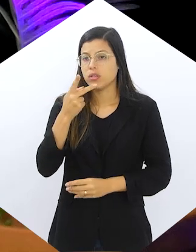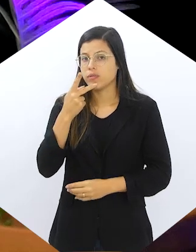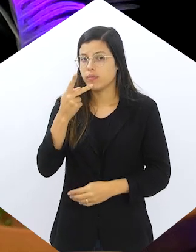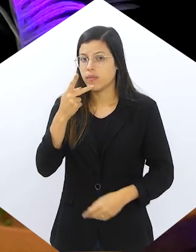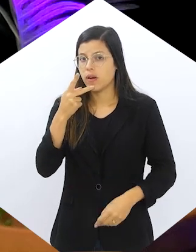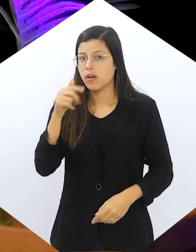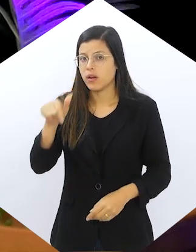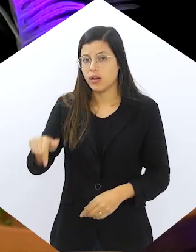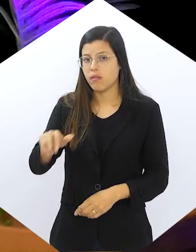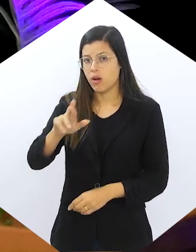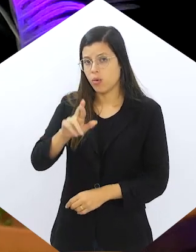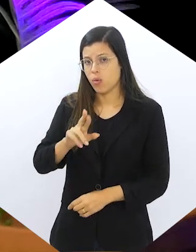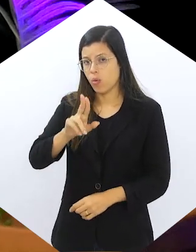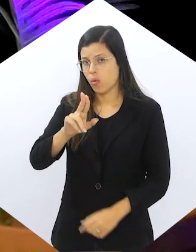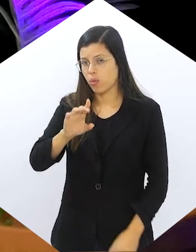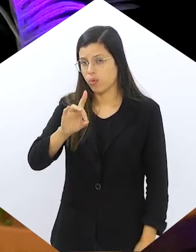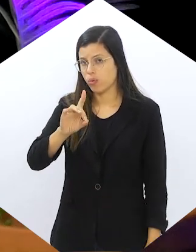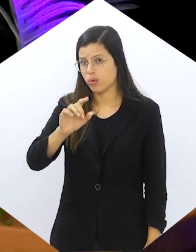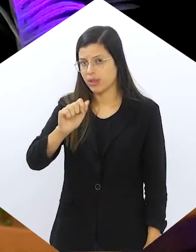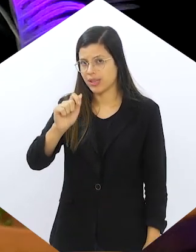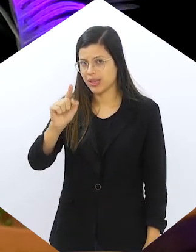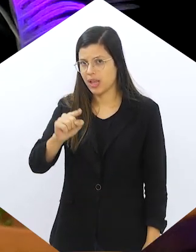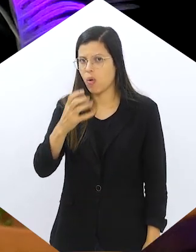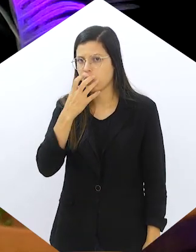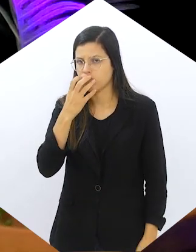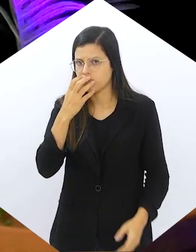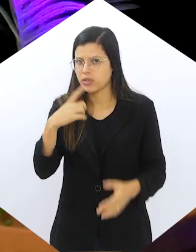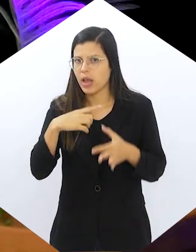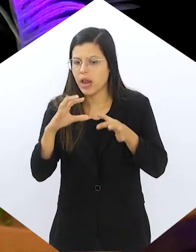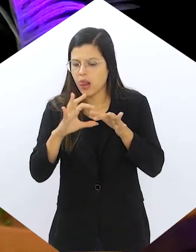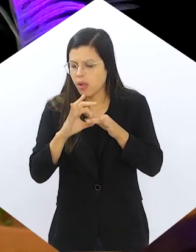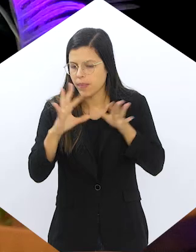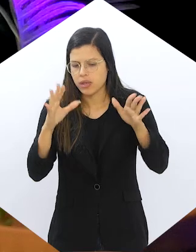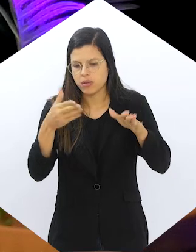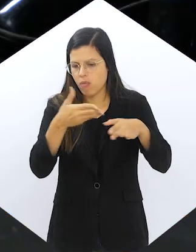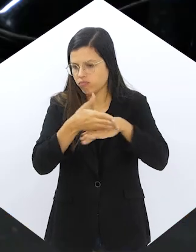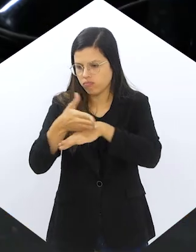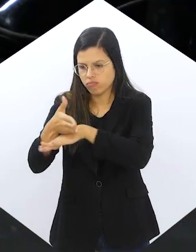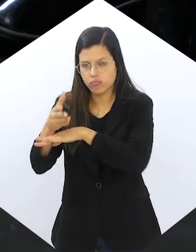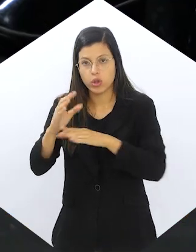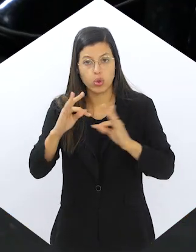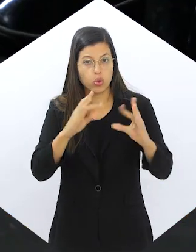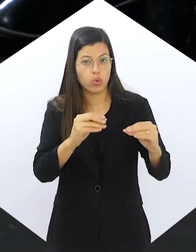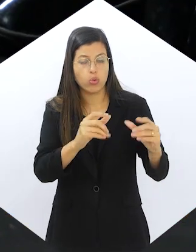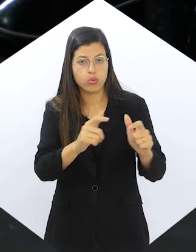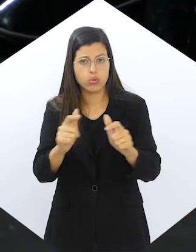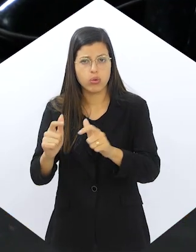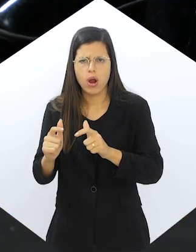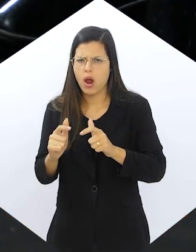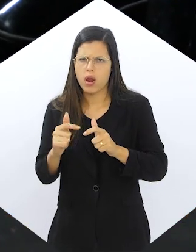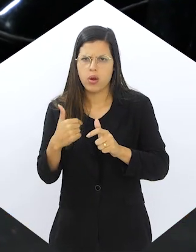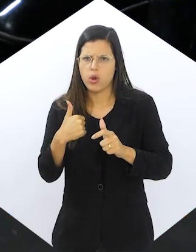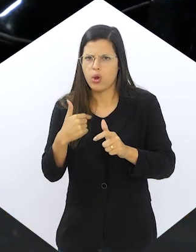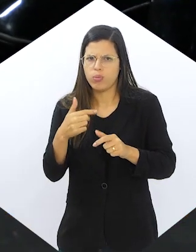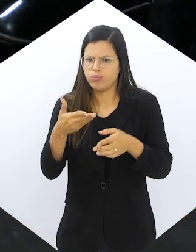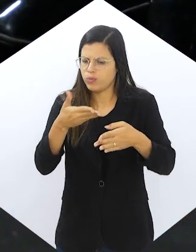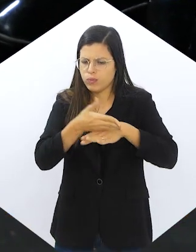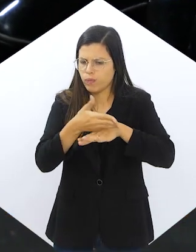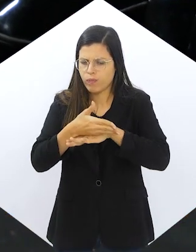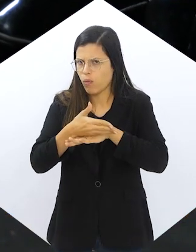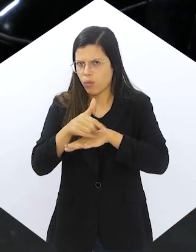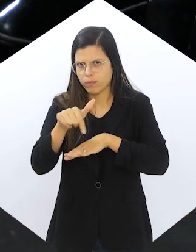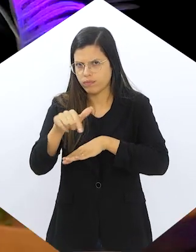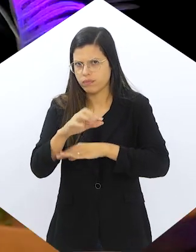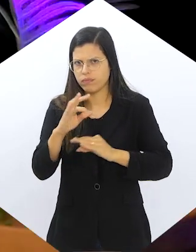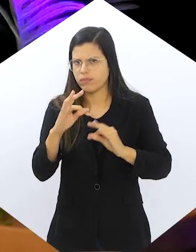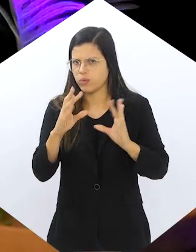falar que, embora o Rudá tenha permissão para ir a todos os lugares, eu não levo ele a todos os lugares, porque eu tenho que ver o bem-estar dele. Não adianta